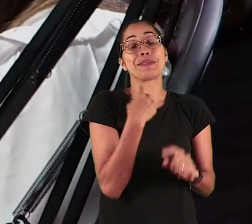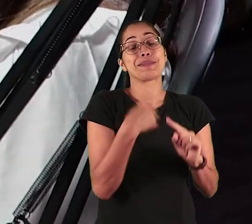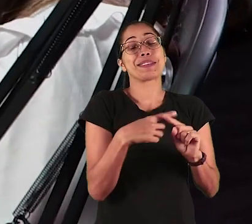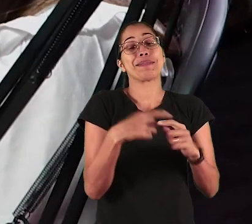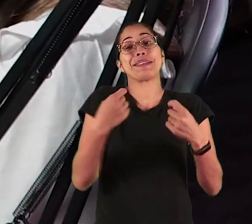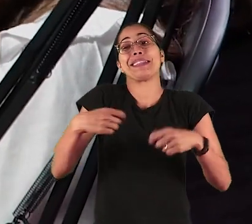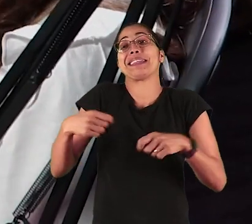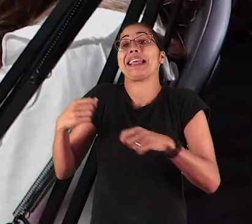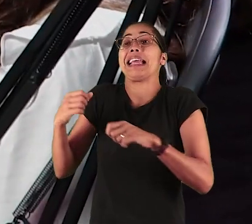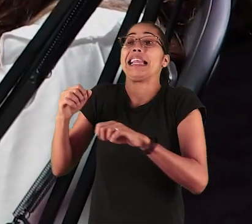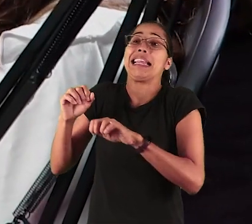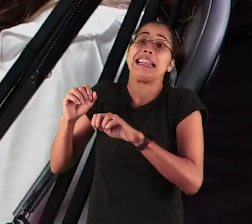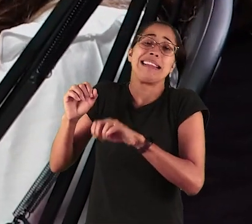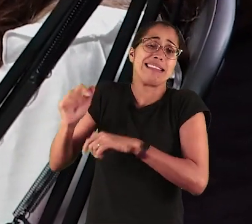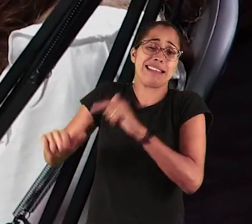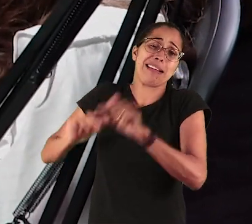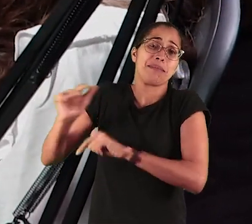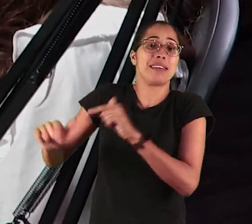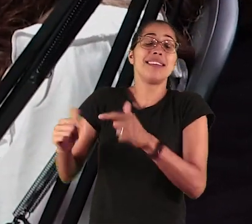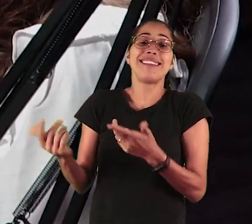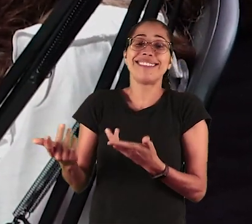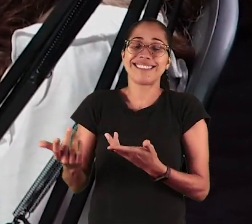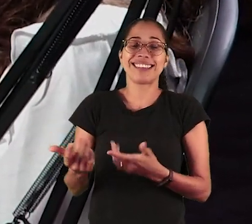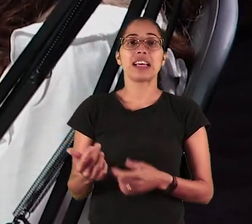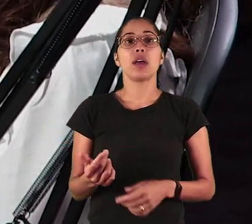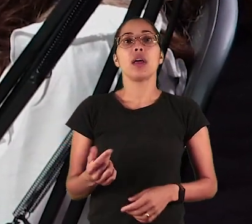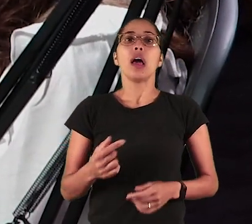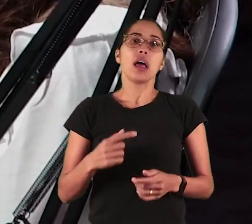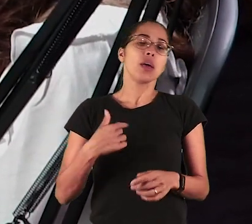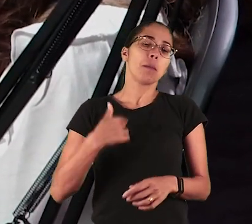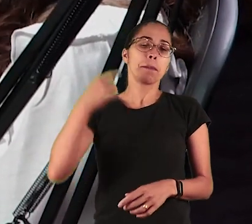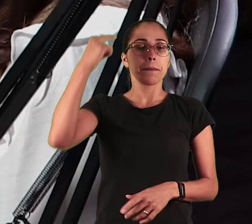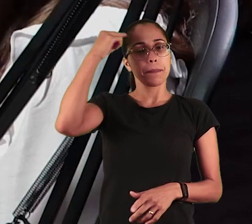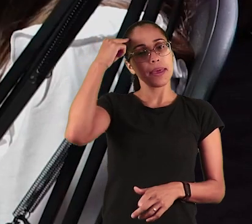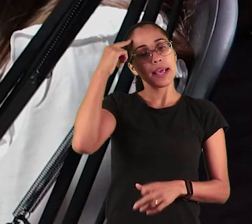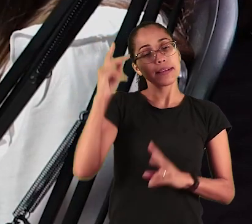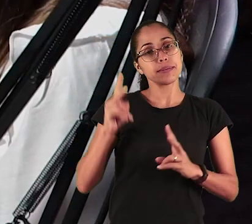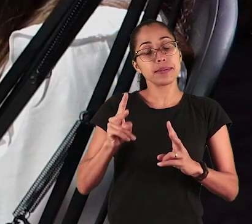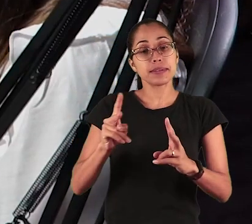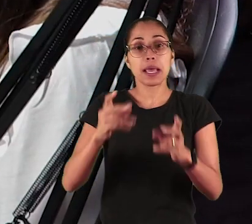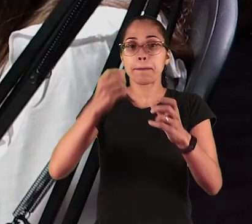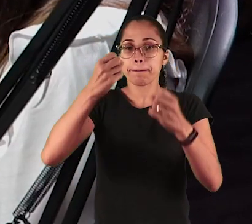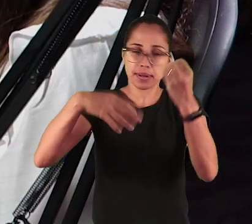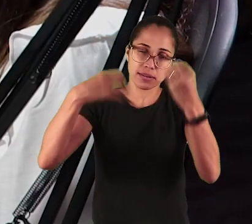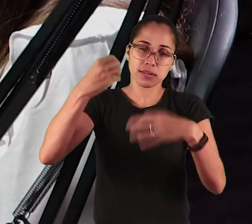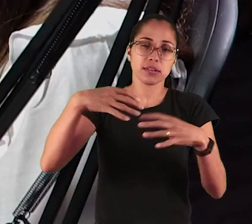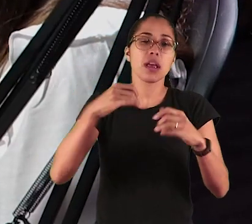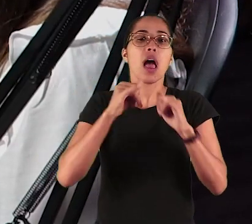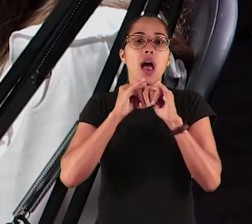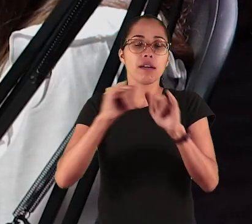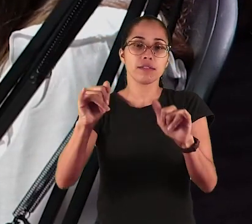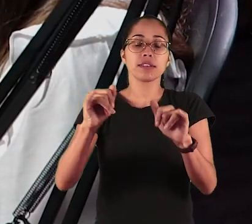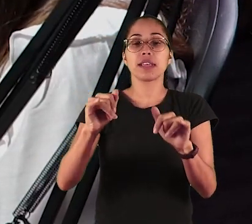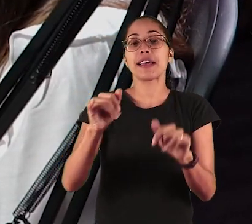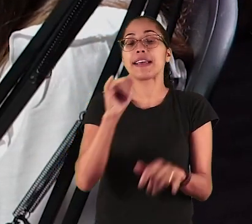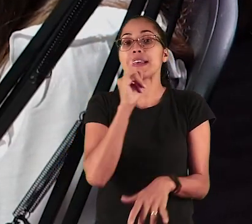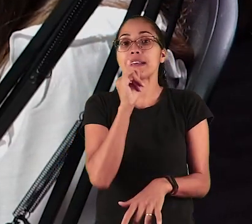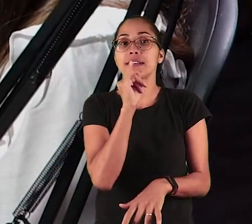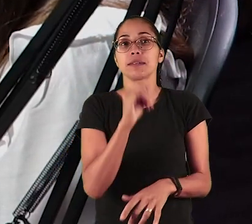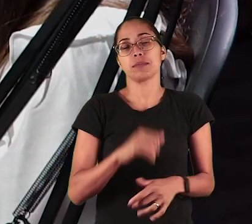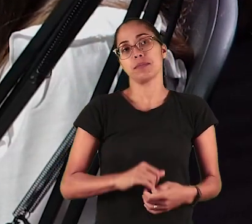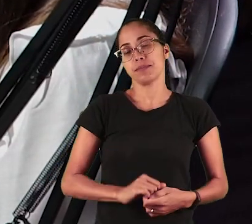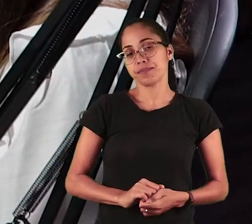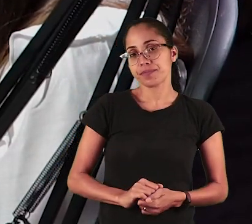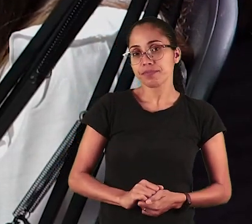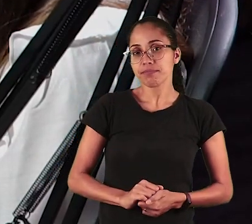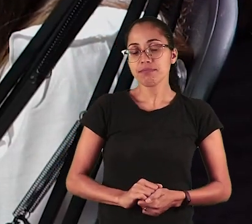há tanto tempo eu acho que essa mudança de mentalidade é só que uma coisa que eu acho que também a gente sempre precisa dizer é que não se